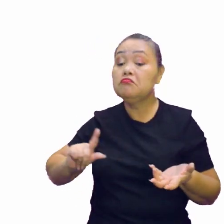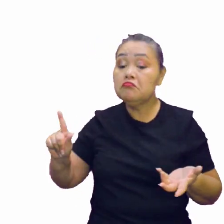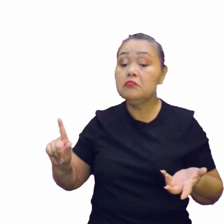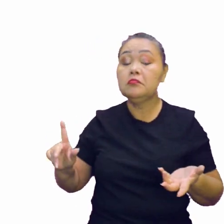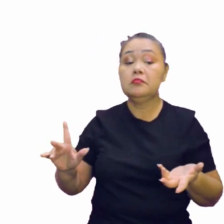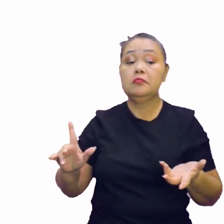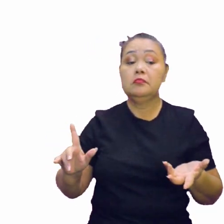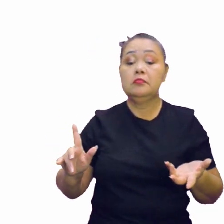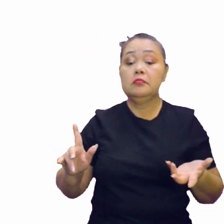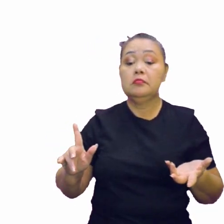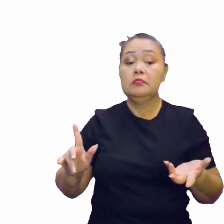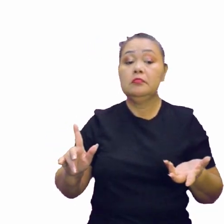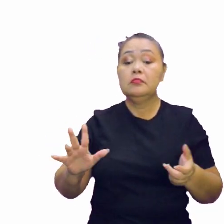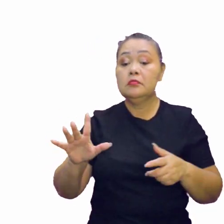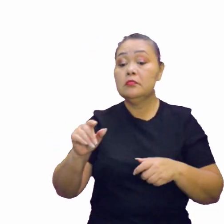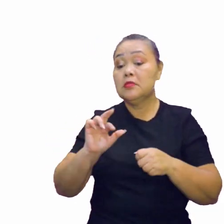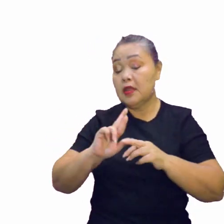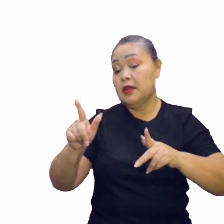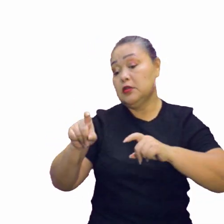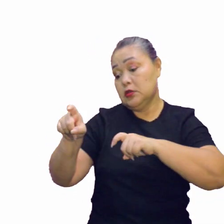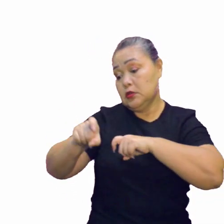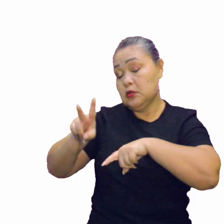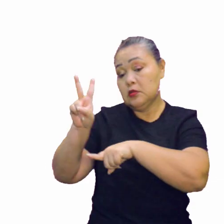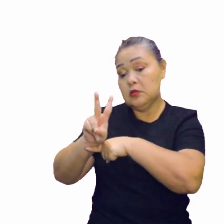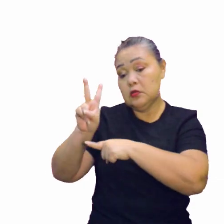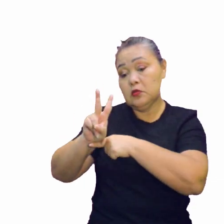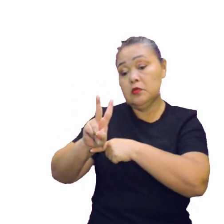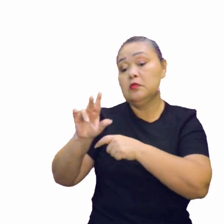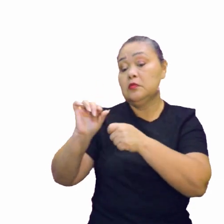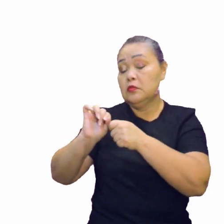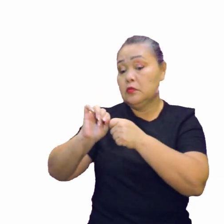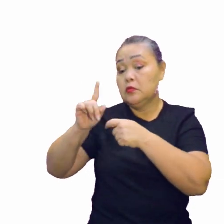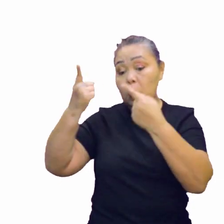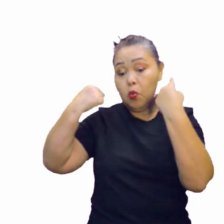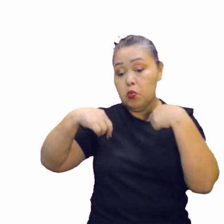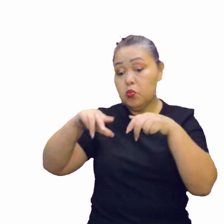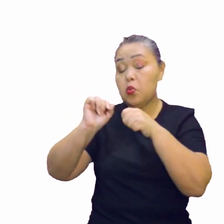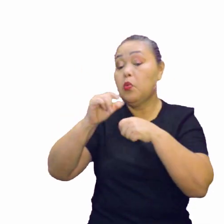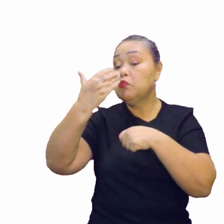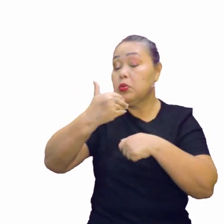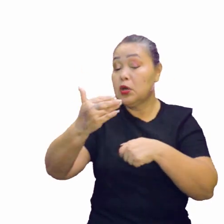da agricultura, olericultura, fruticultura,